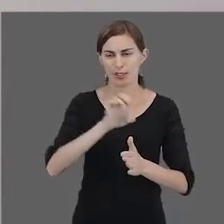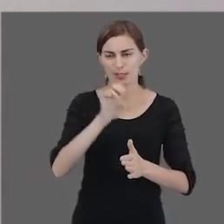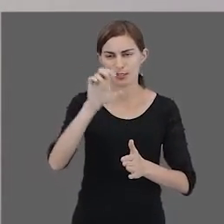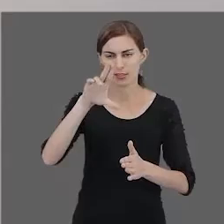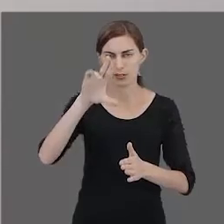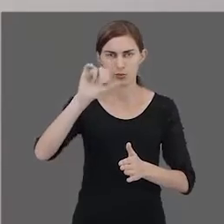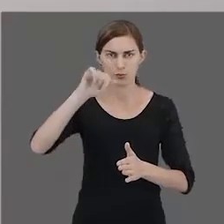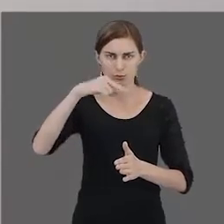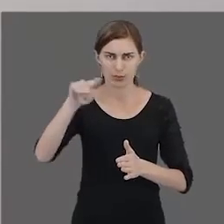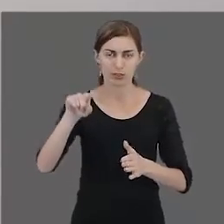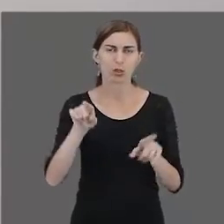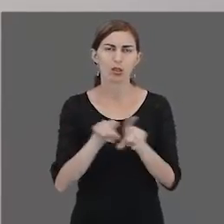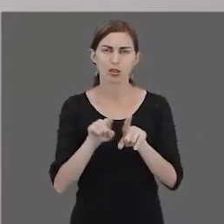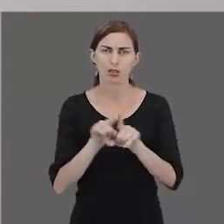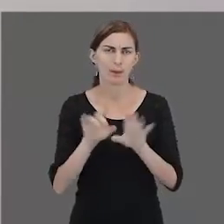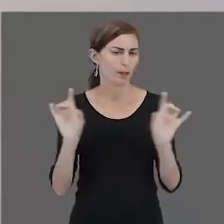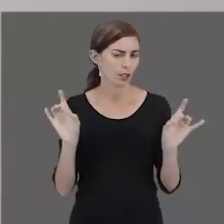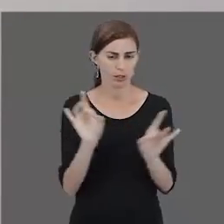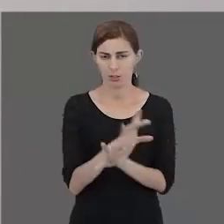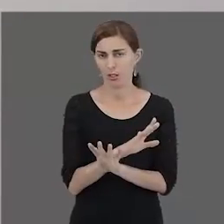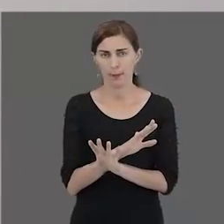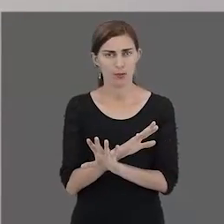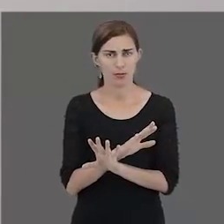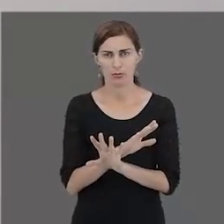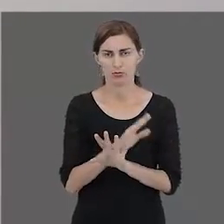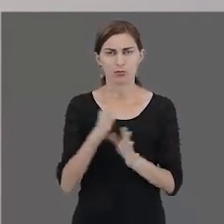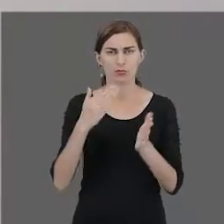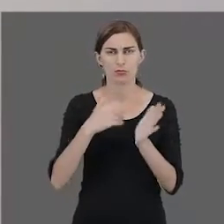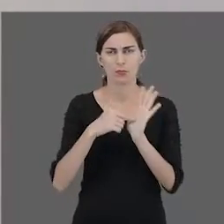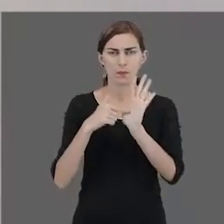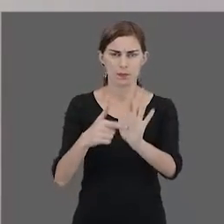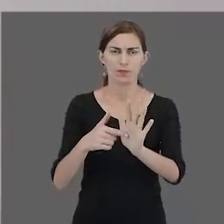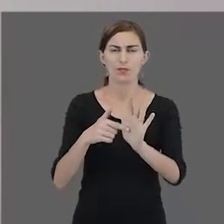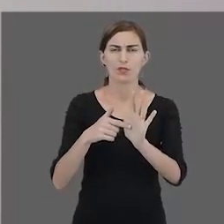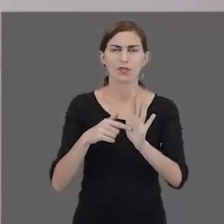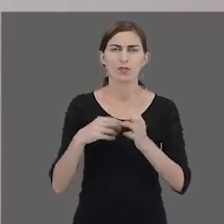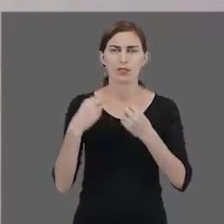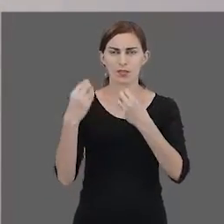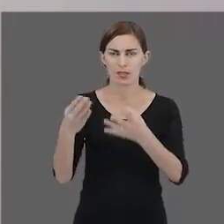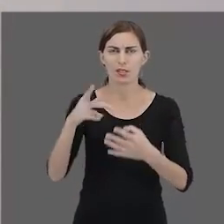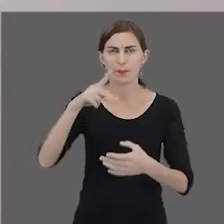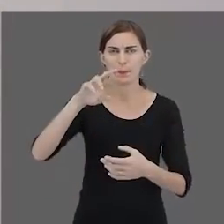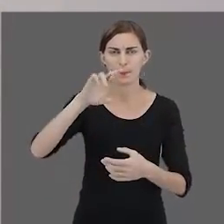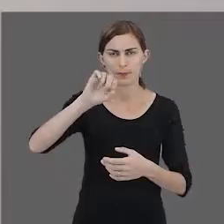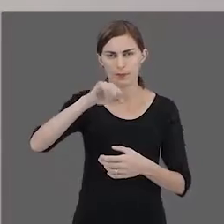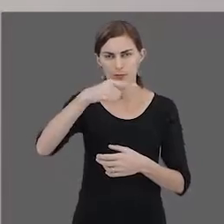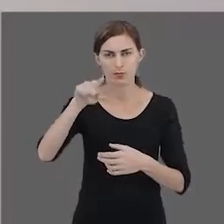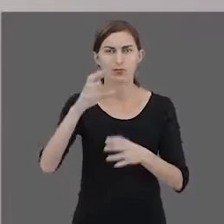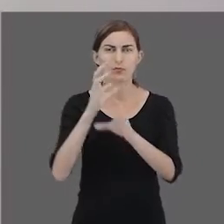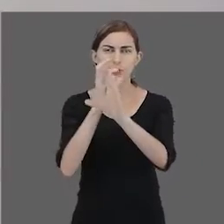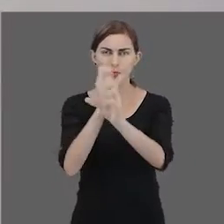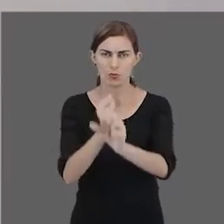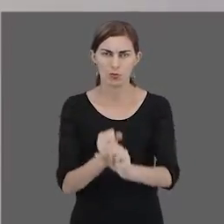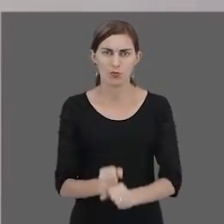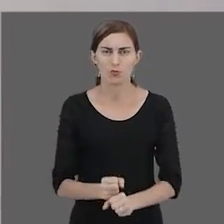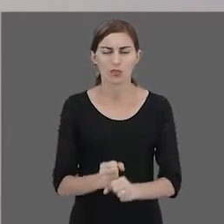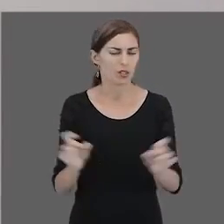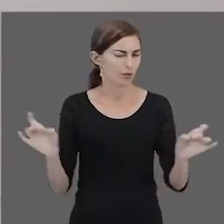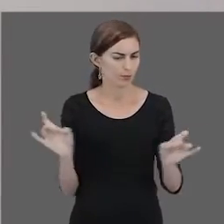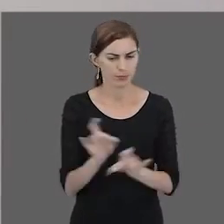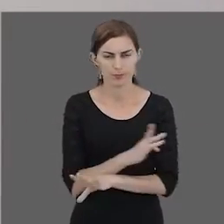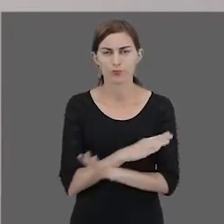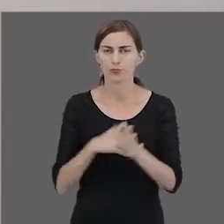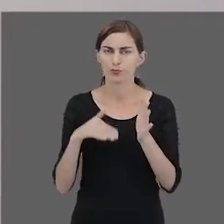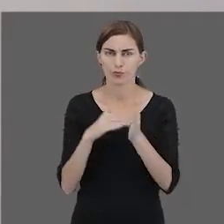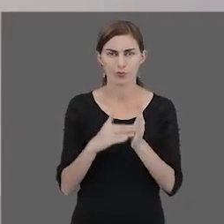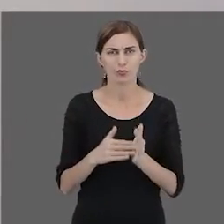execução, como a formalização da prestação de contas e como a entrega. Então, a execução, a finalização da